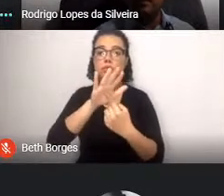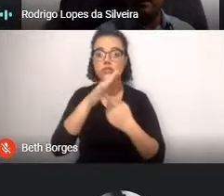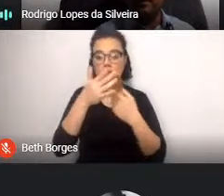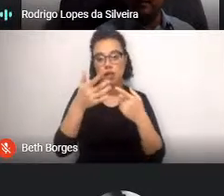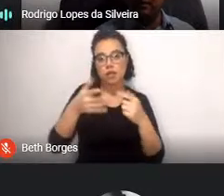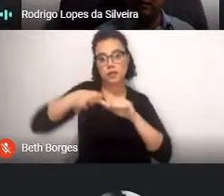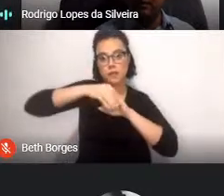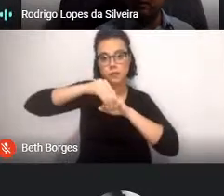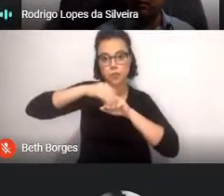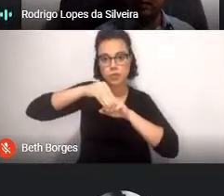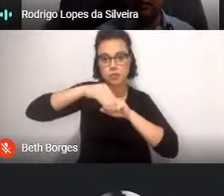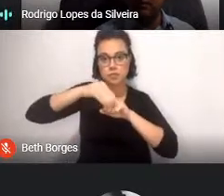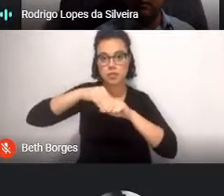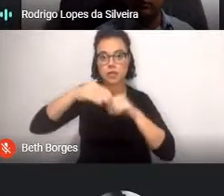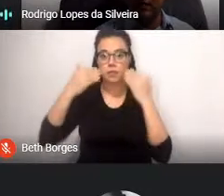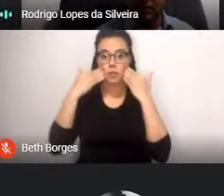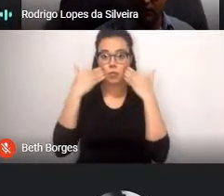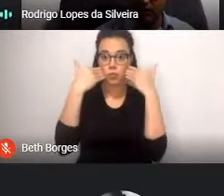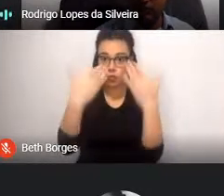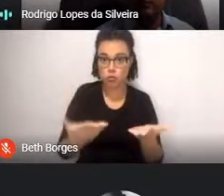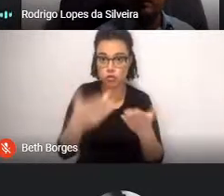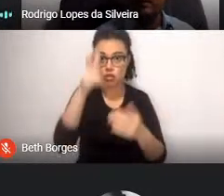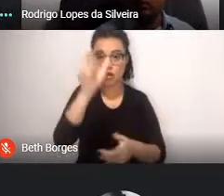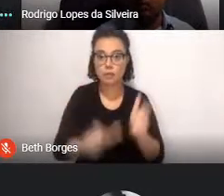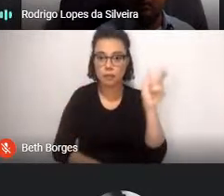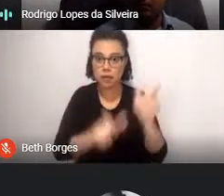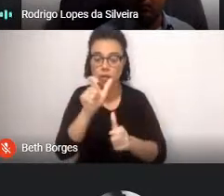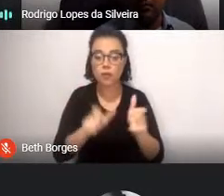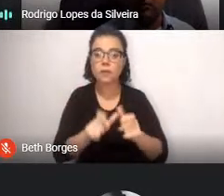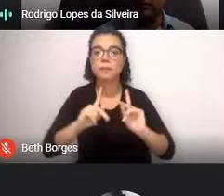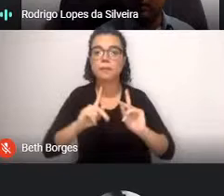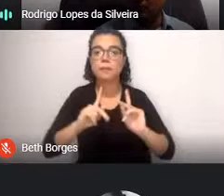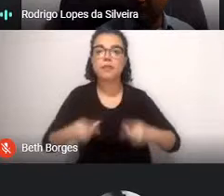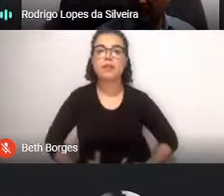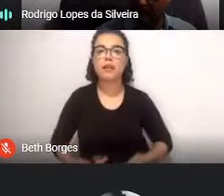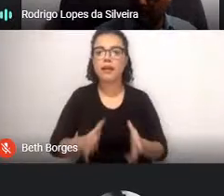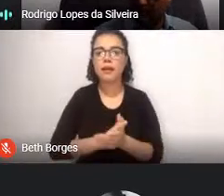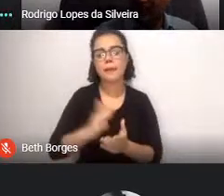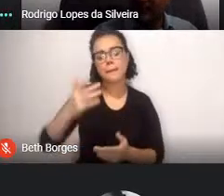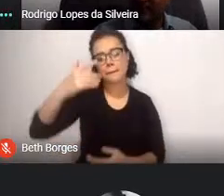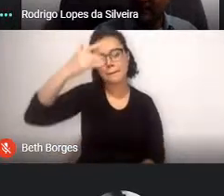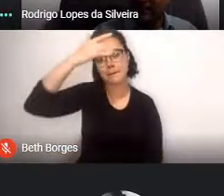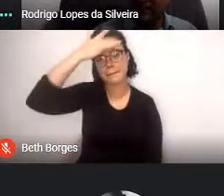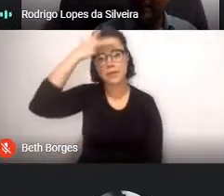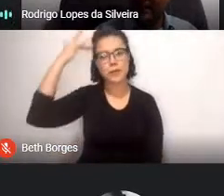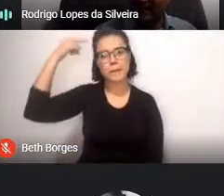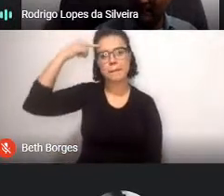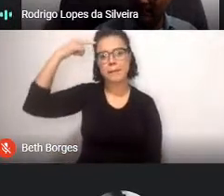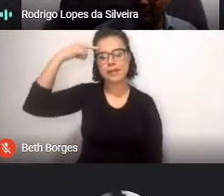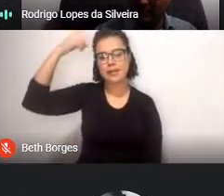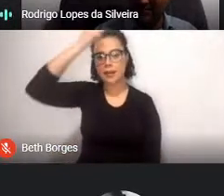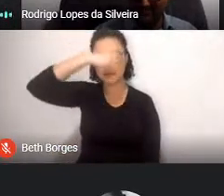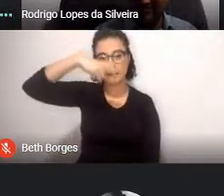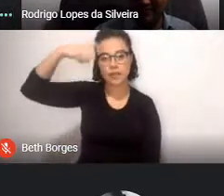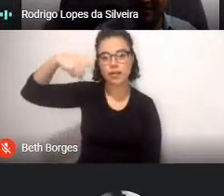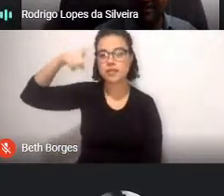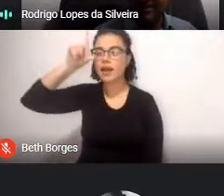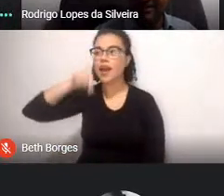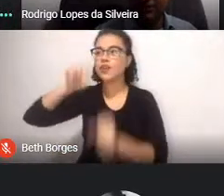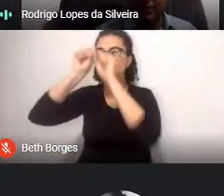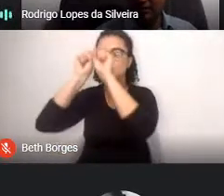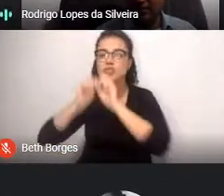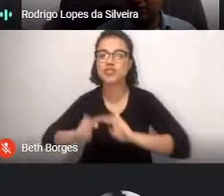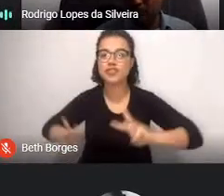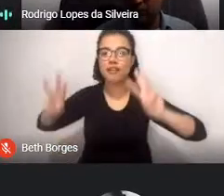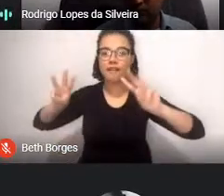humano, para ele ter evidências e ver que a hipnose não é aquele show que normalmente nós acompanhamos na tela da TV, né?